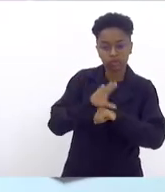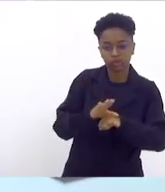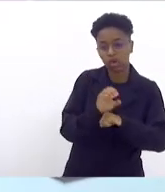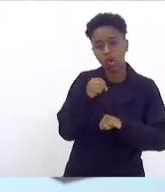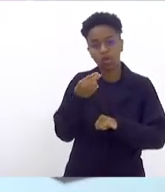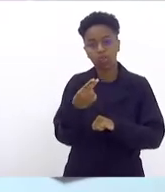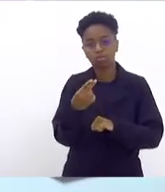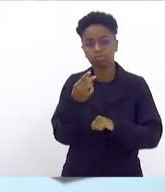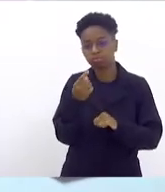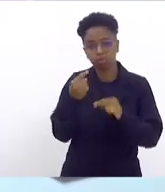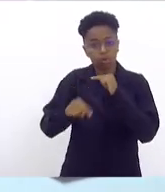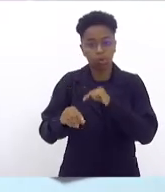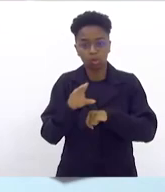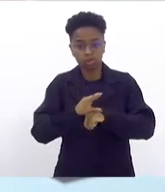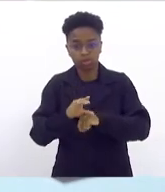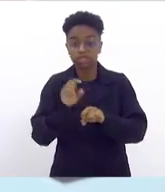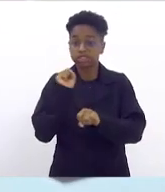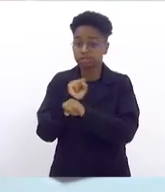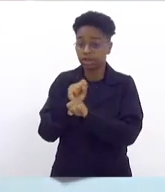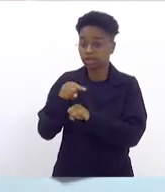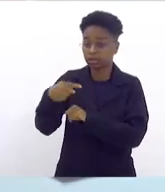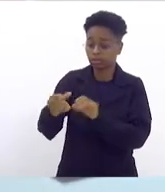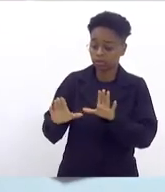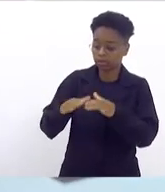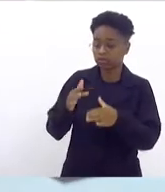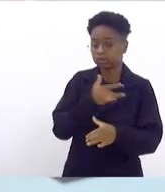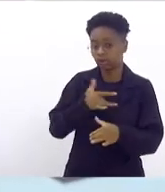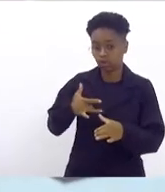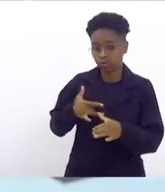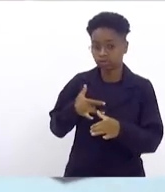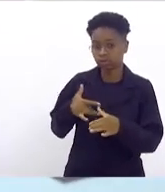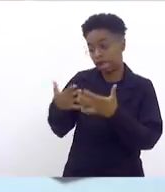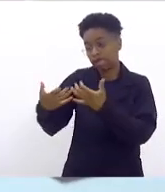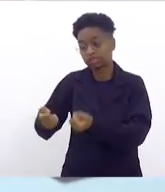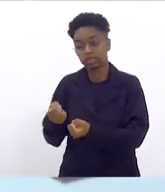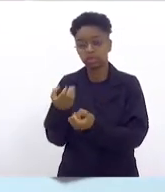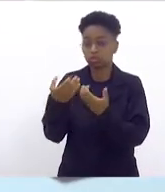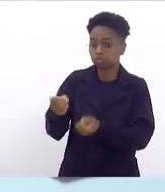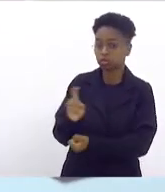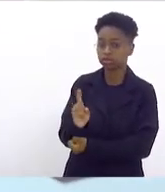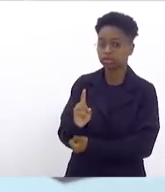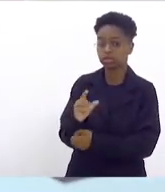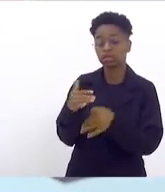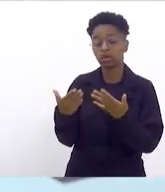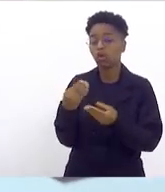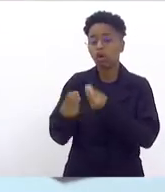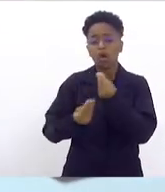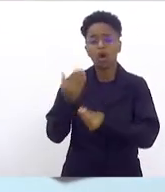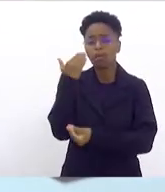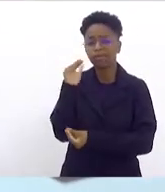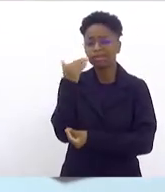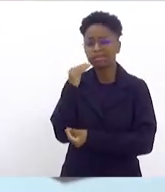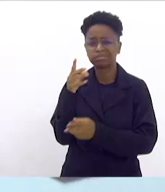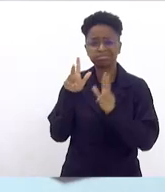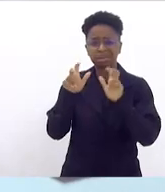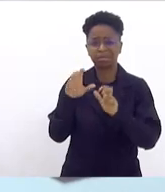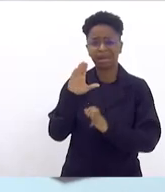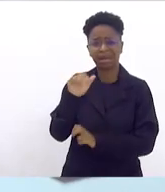que a Comissão de Saúde baixe em diligência. Então, como é que a gente vai entender cor de